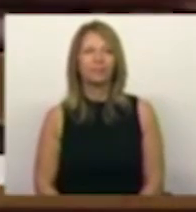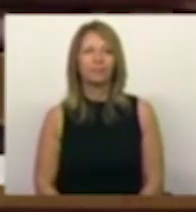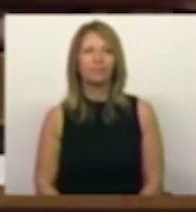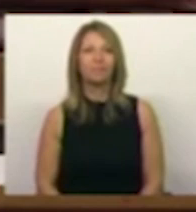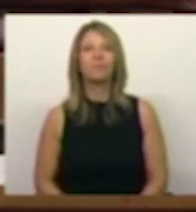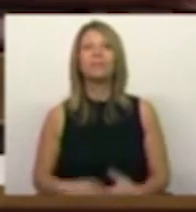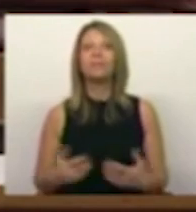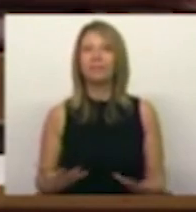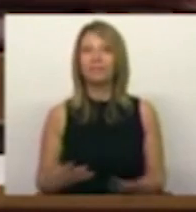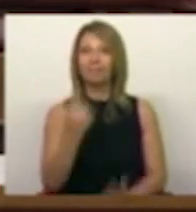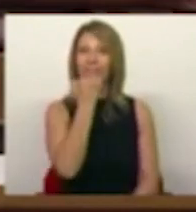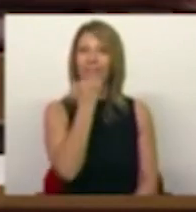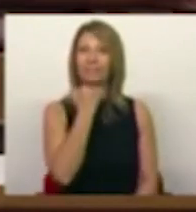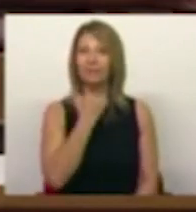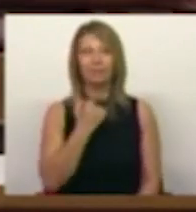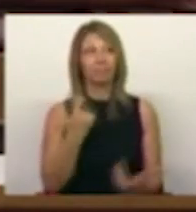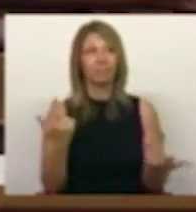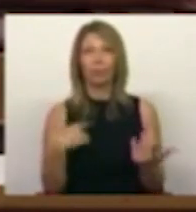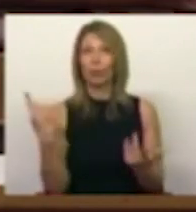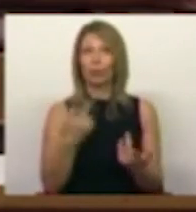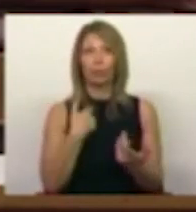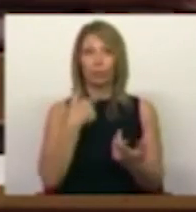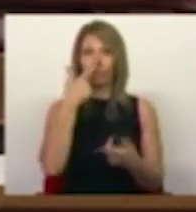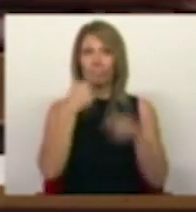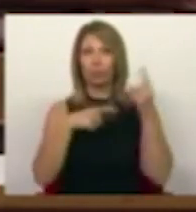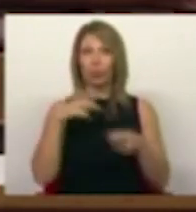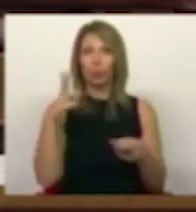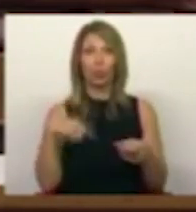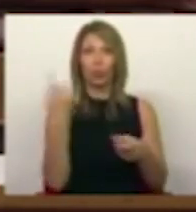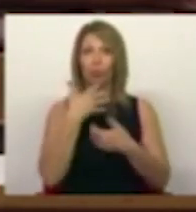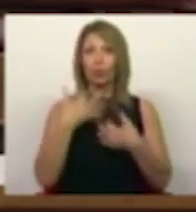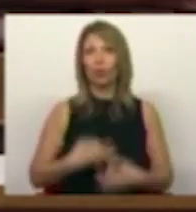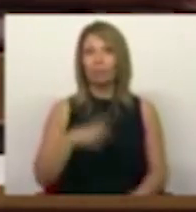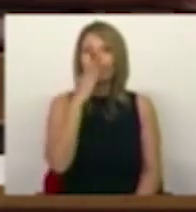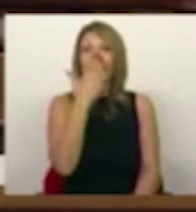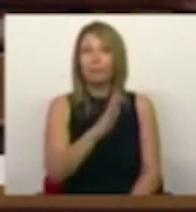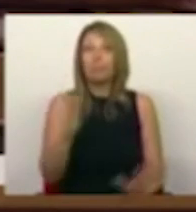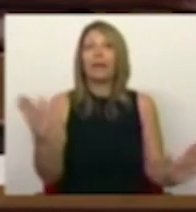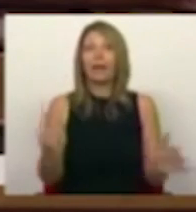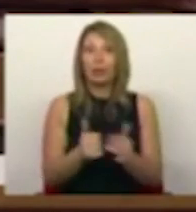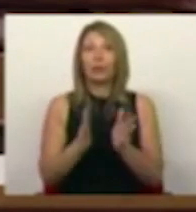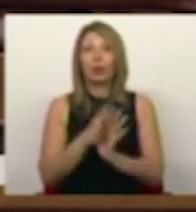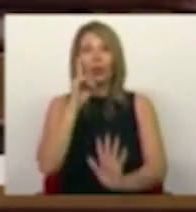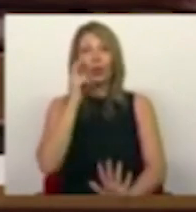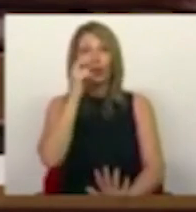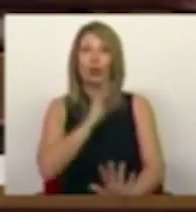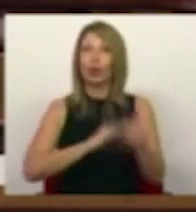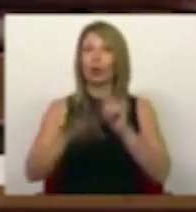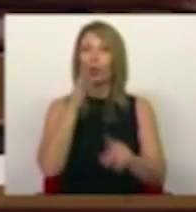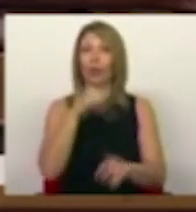E para a satisfação de todos os portugueses e também pelos vistos de todos os senhores